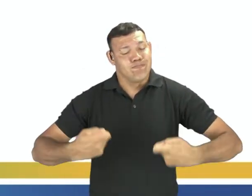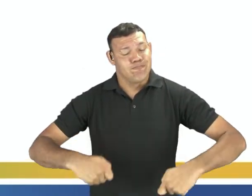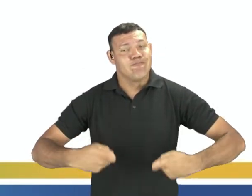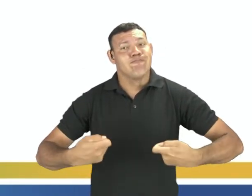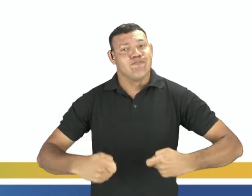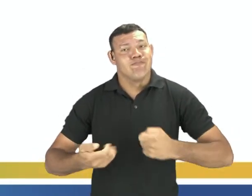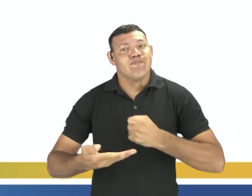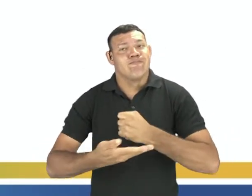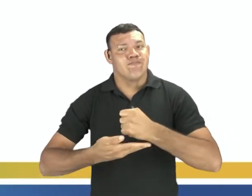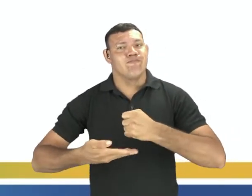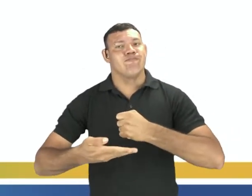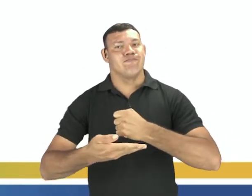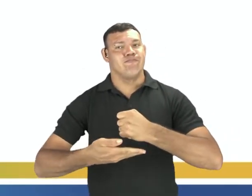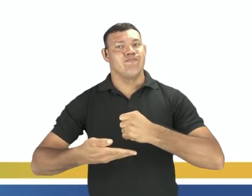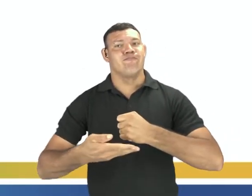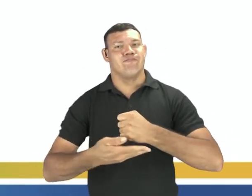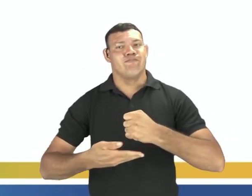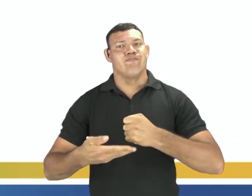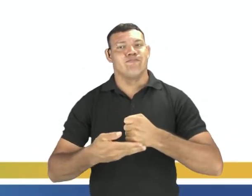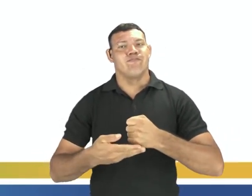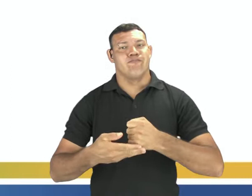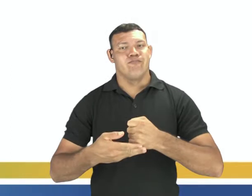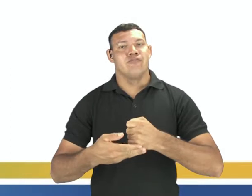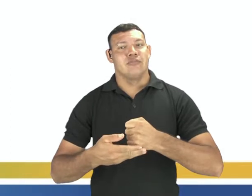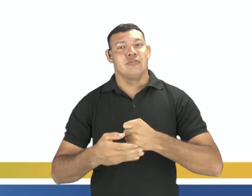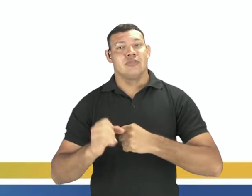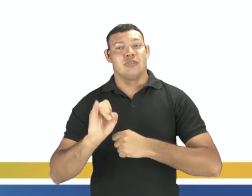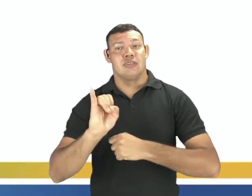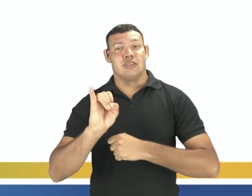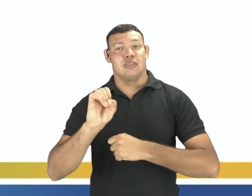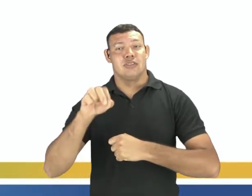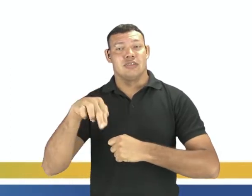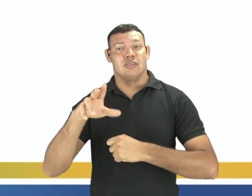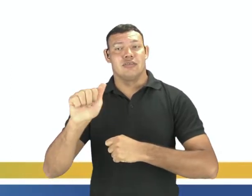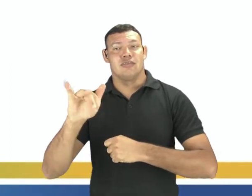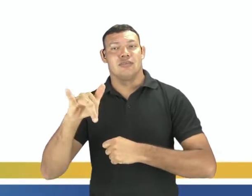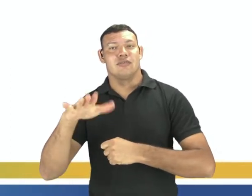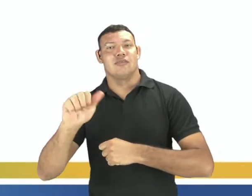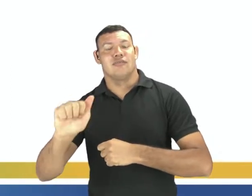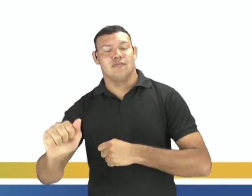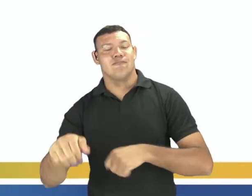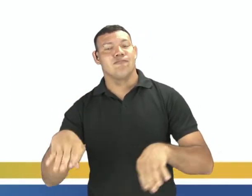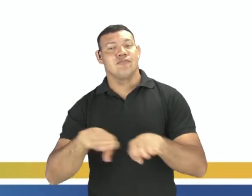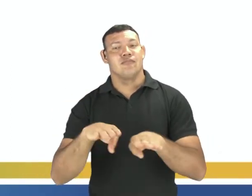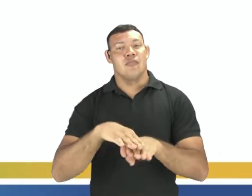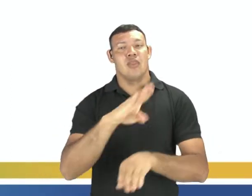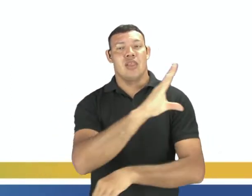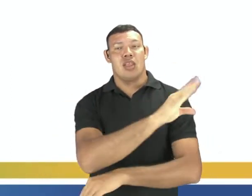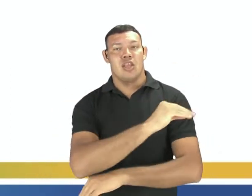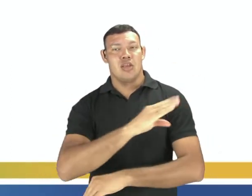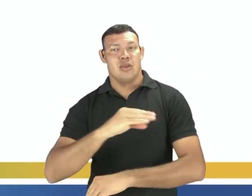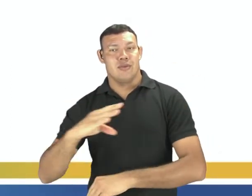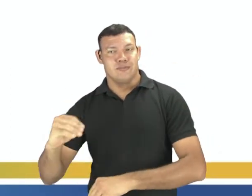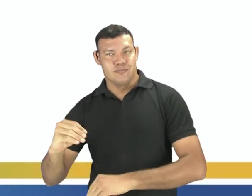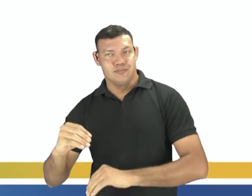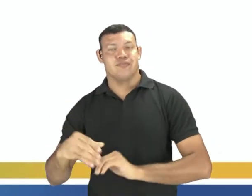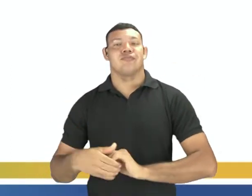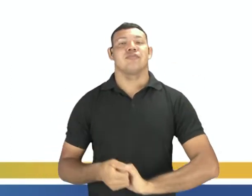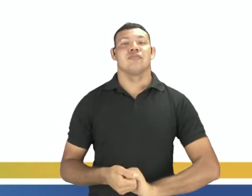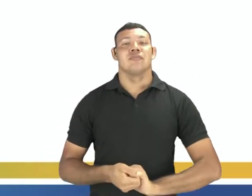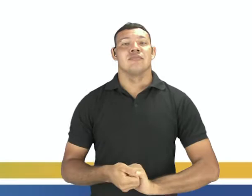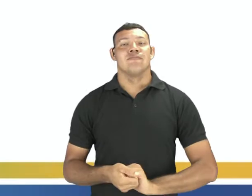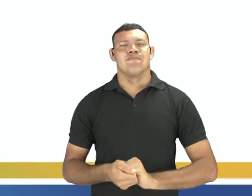necessidades básicas fundamentais da infância e da adolescência. Então, é nesse momento que você já